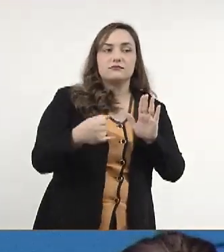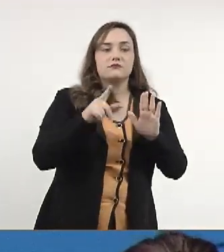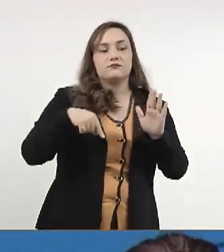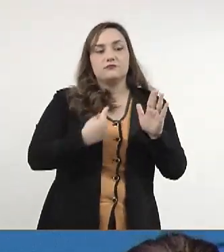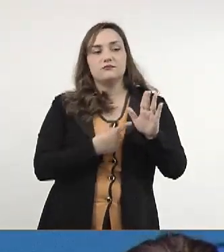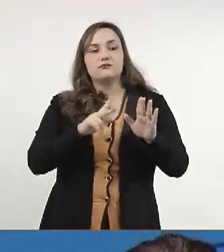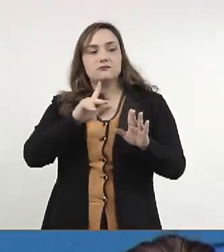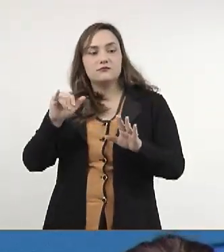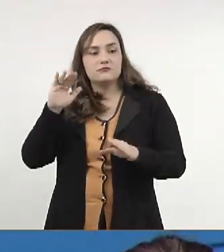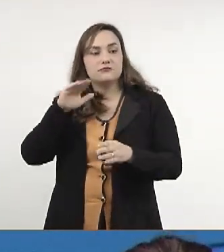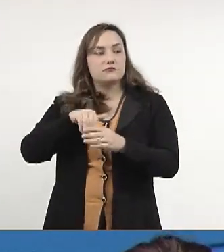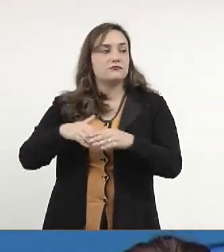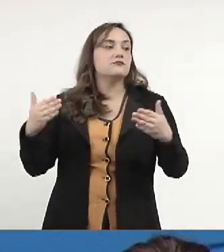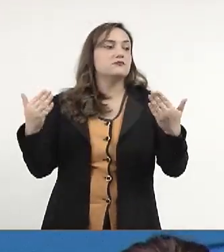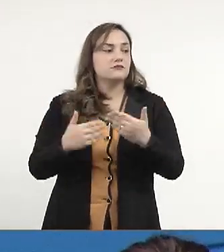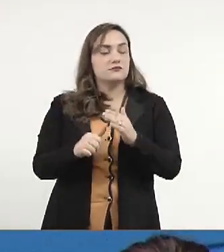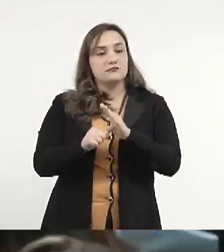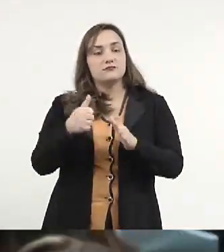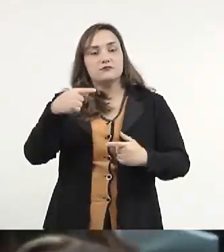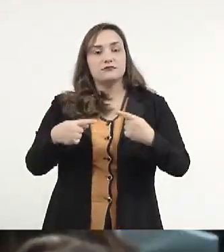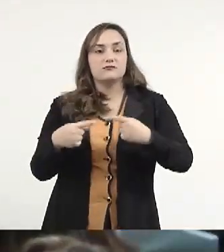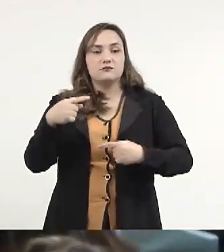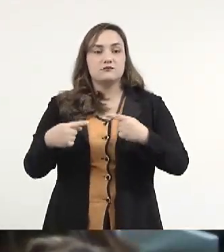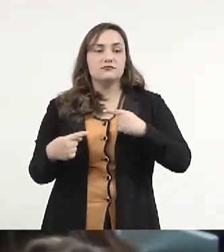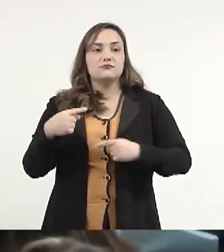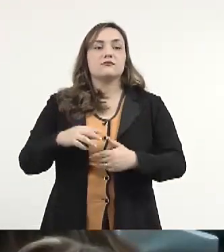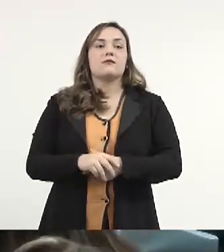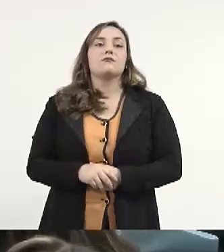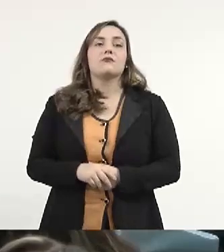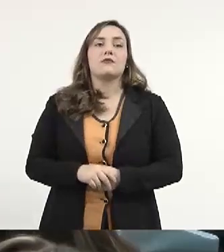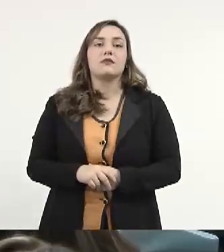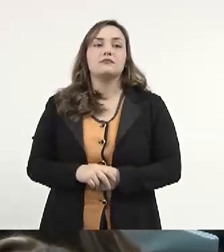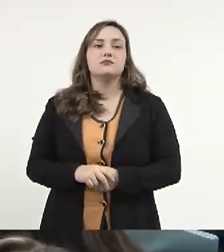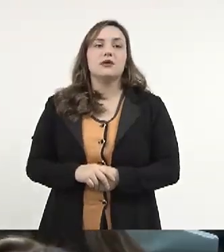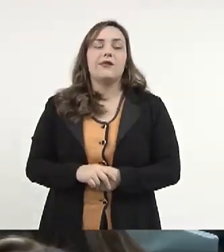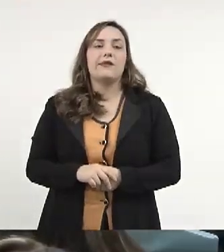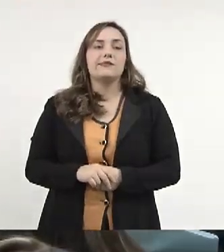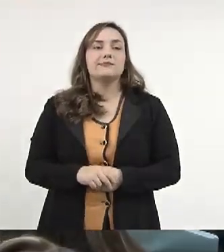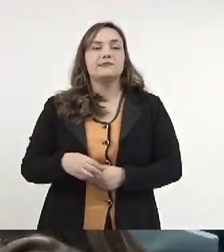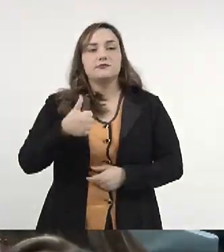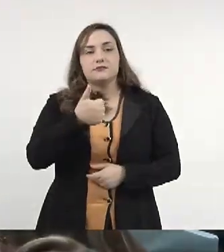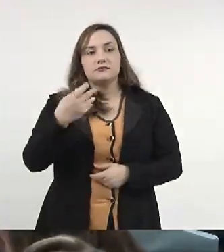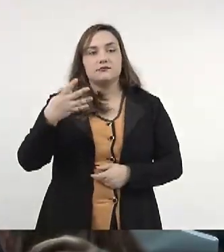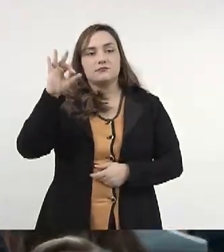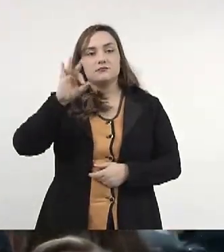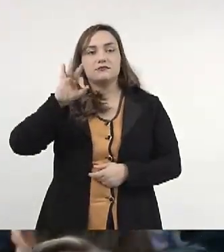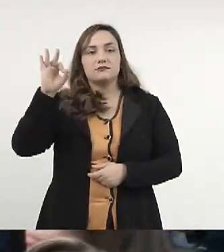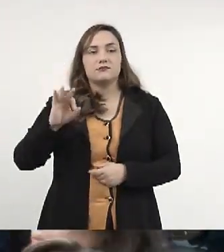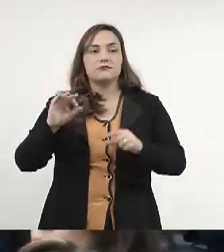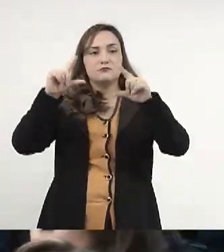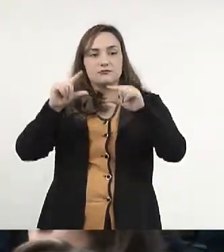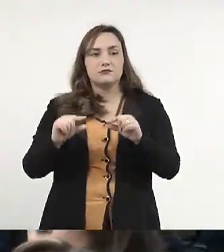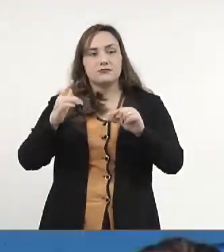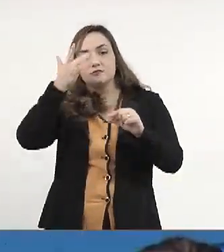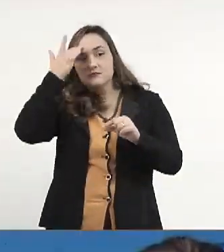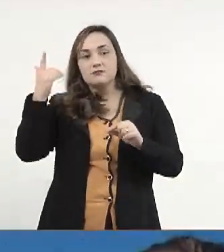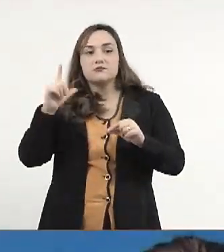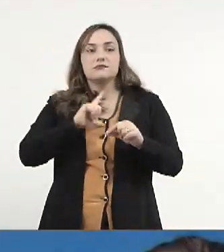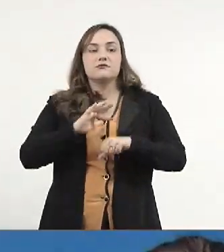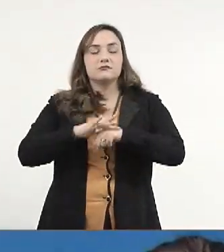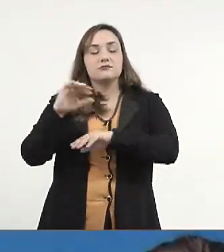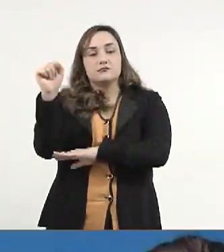votar hoje em primeira, isentando dos 14% as pessoas que têm